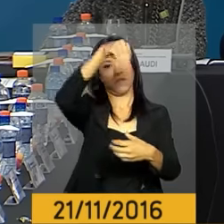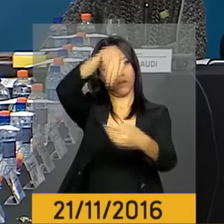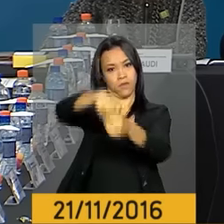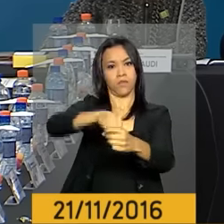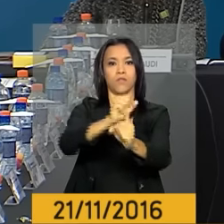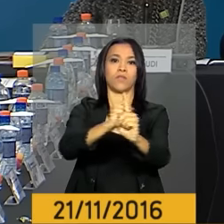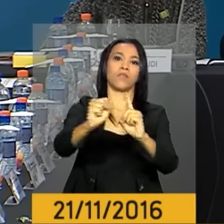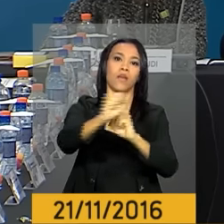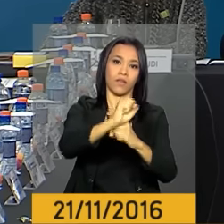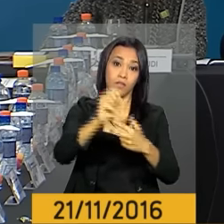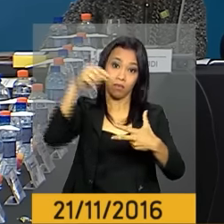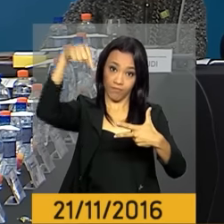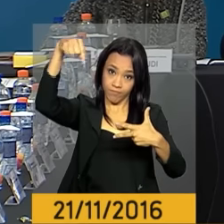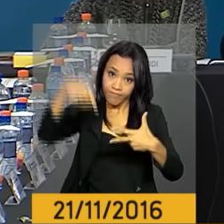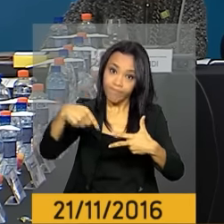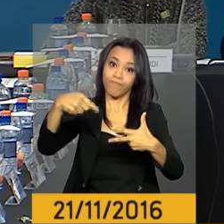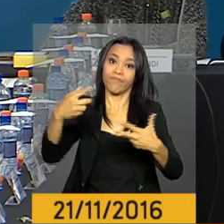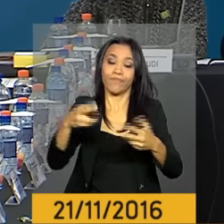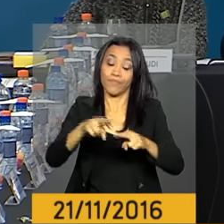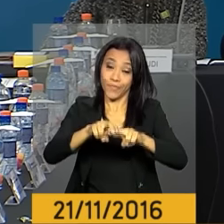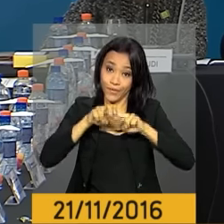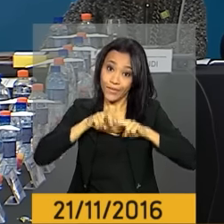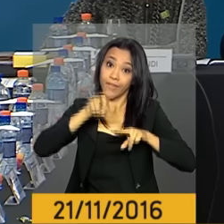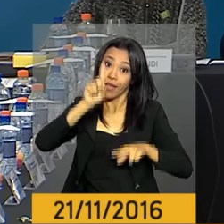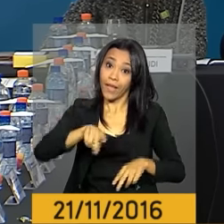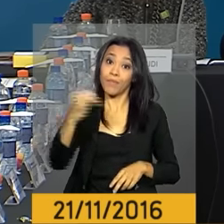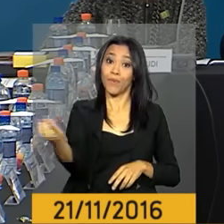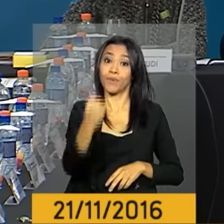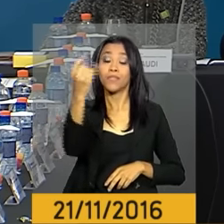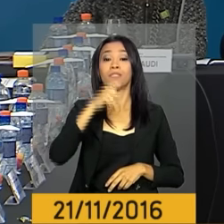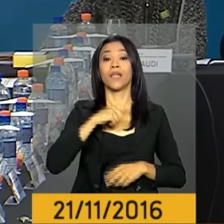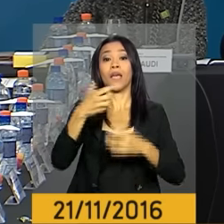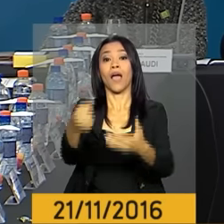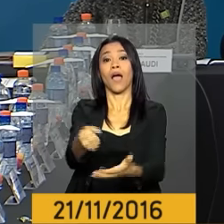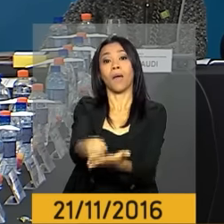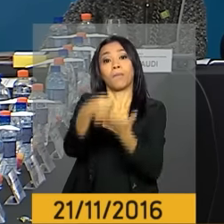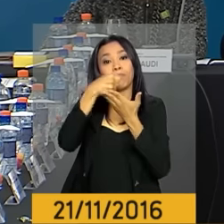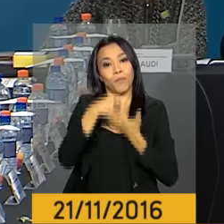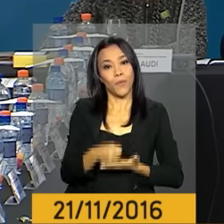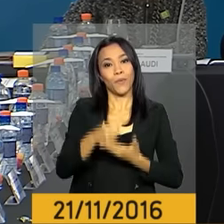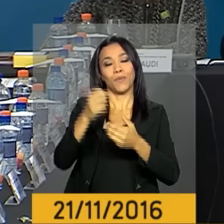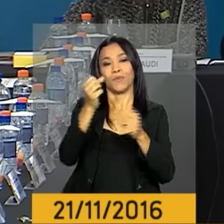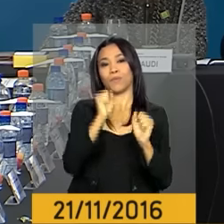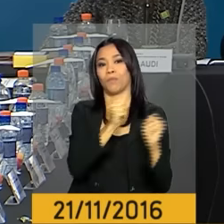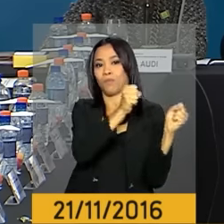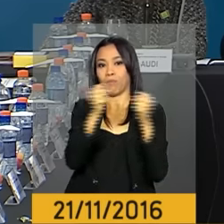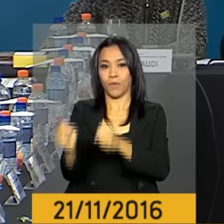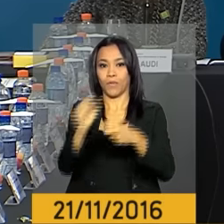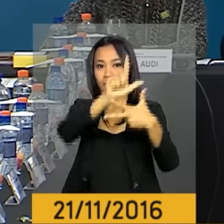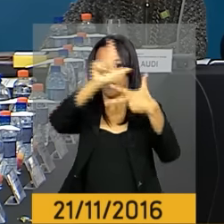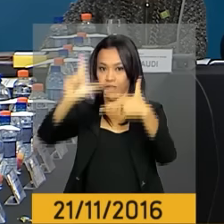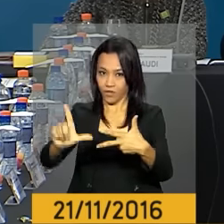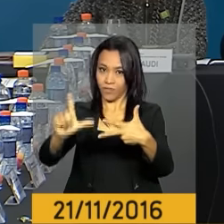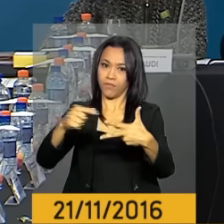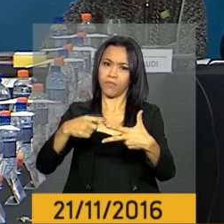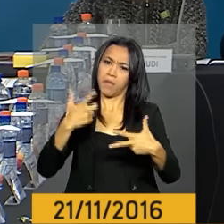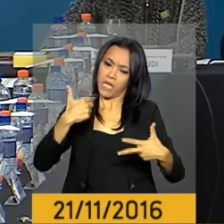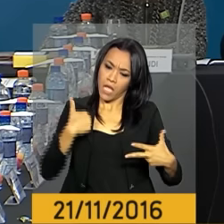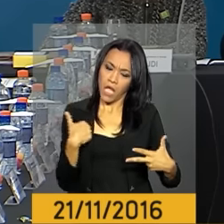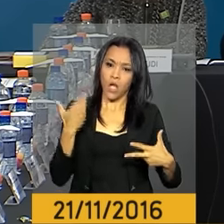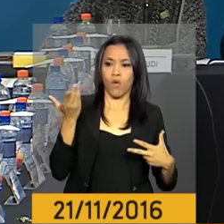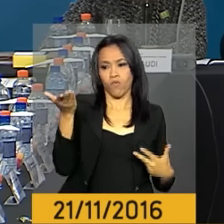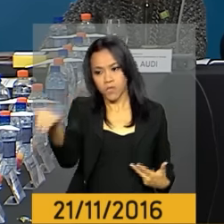Portanto, eu digo, é importante ter o apoio do parlamento para que tudo que nós, eu, os senhores e as